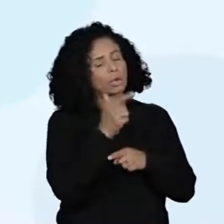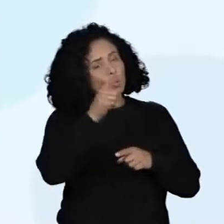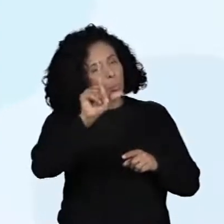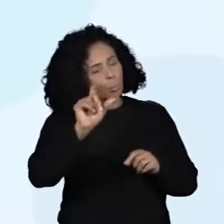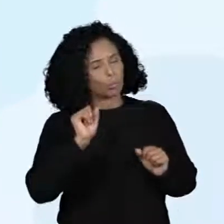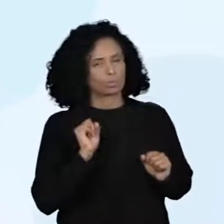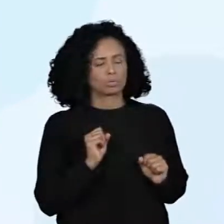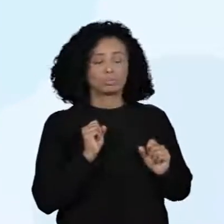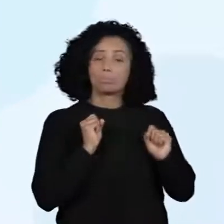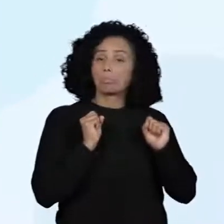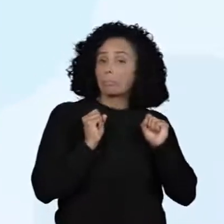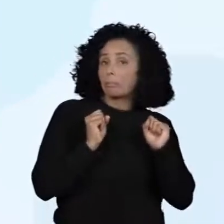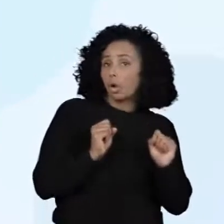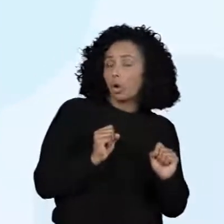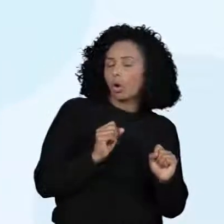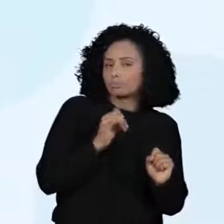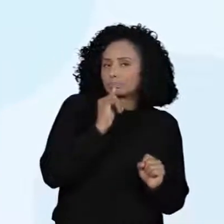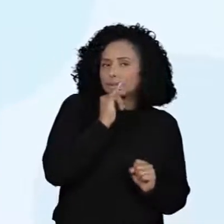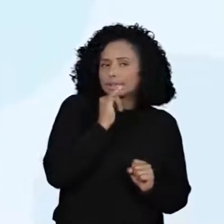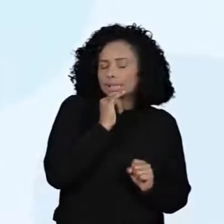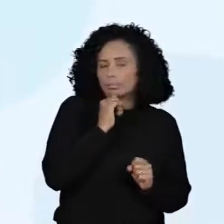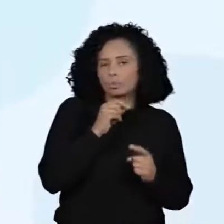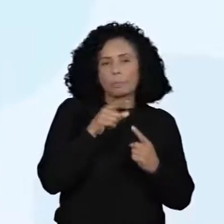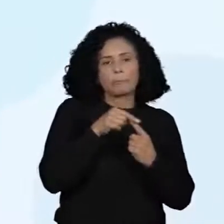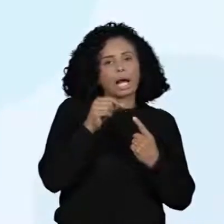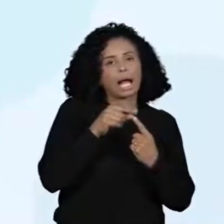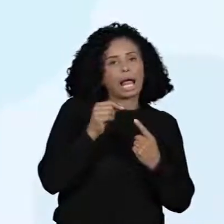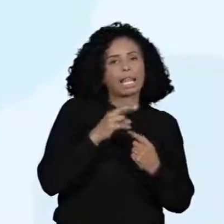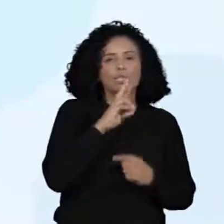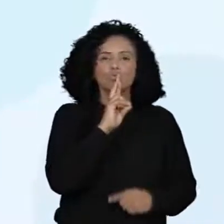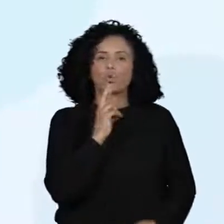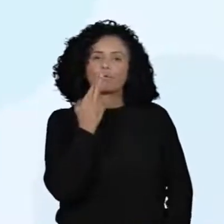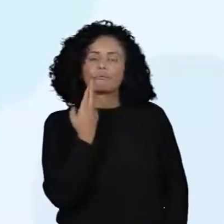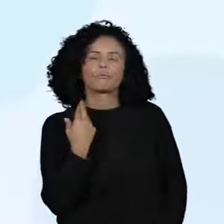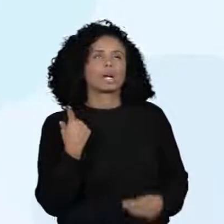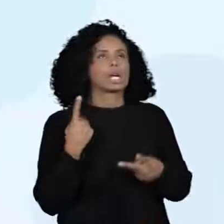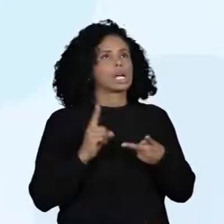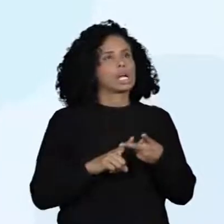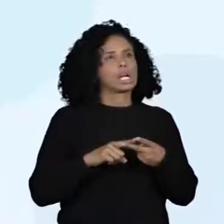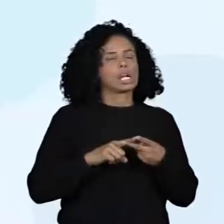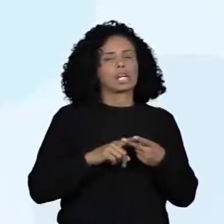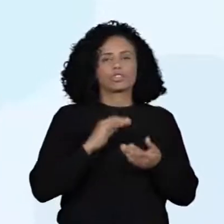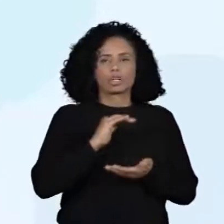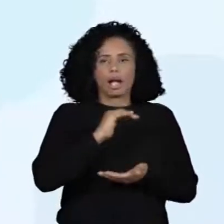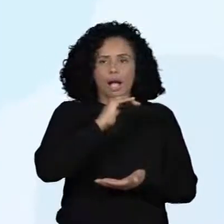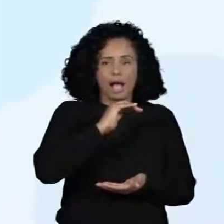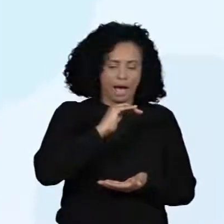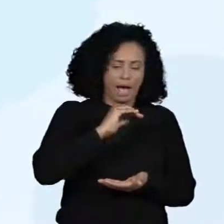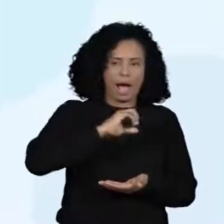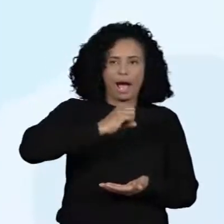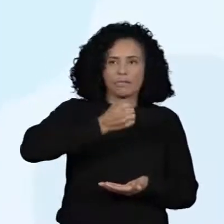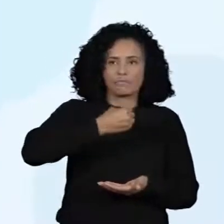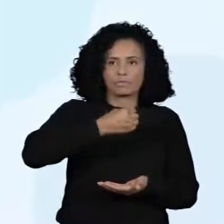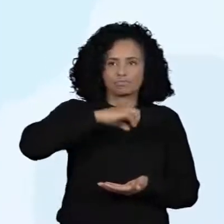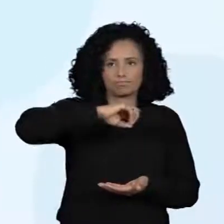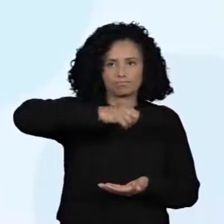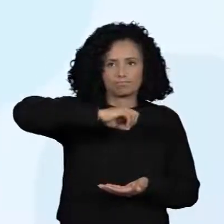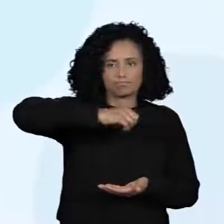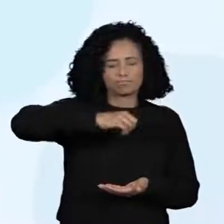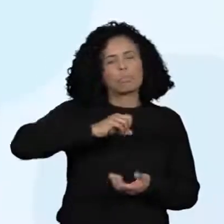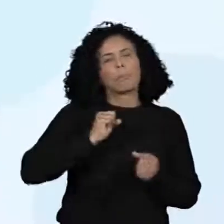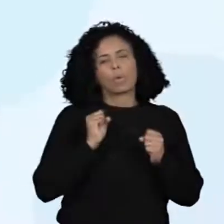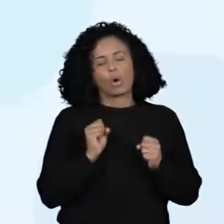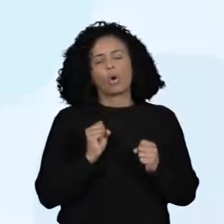posso contar palitos de sorvete, tampinhas de garrafa, posso também, da forma que eu achar aí mais